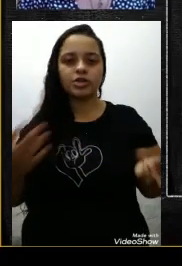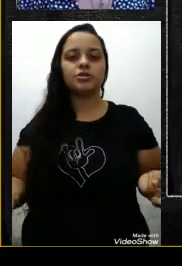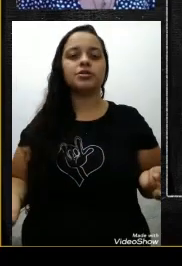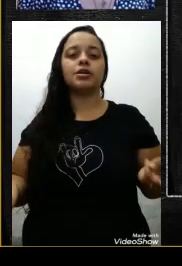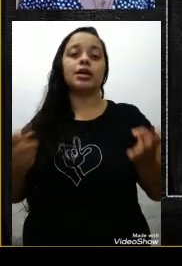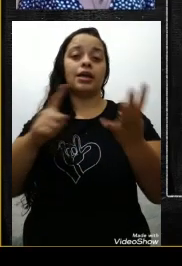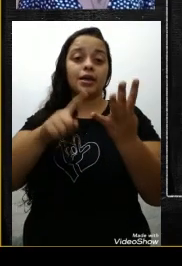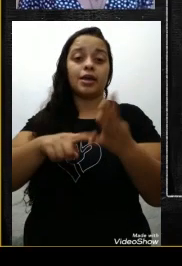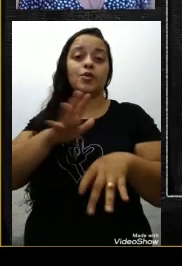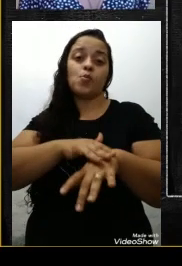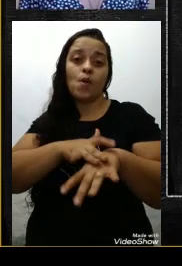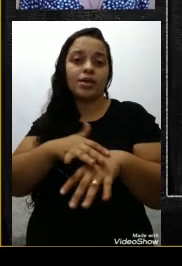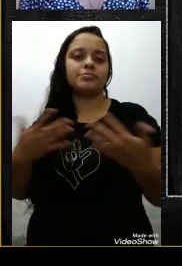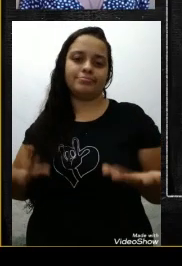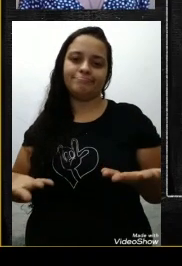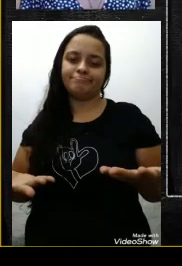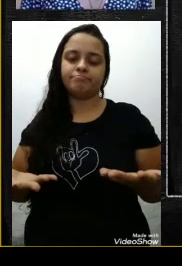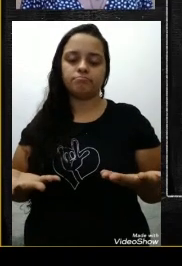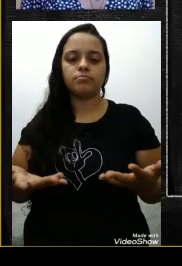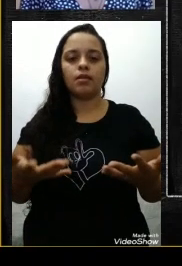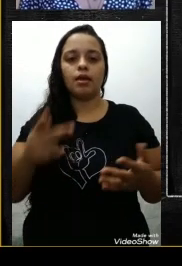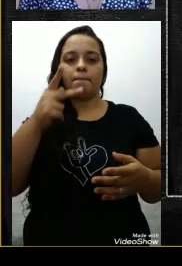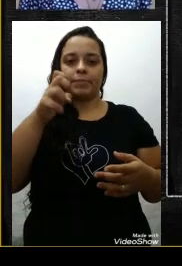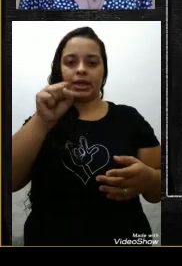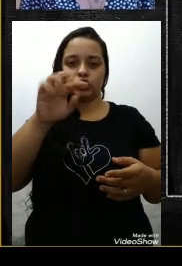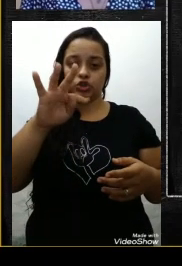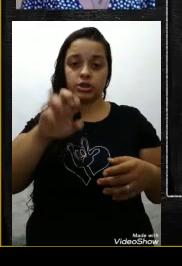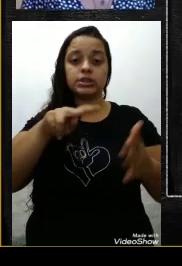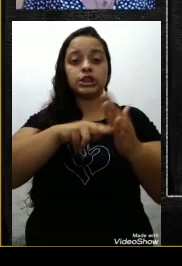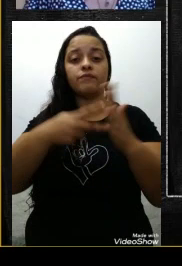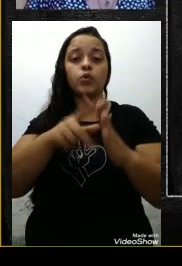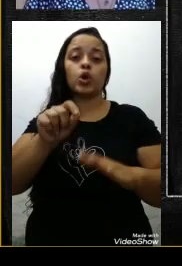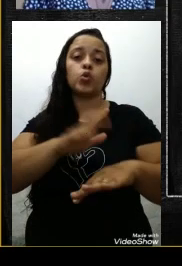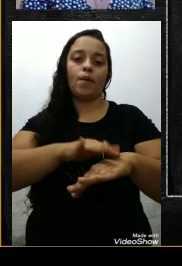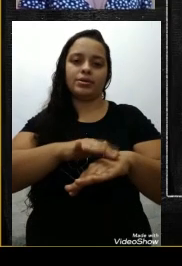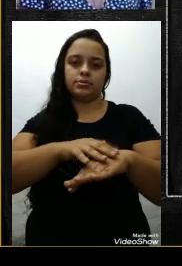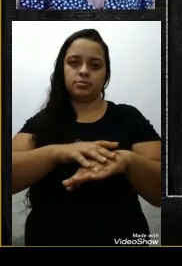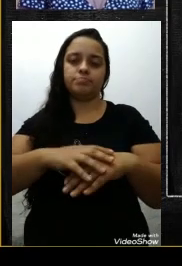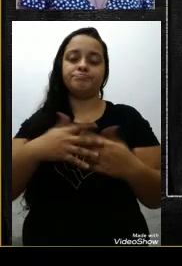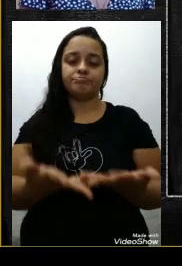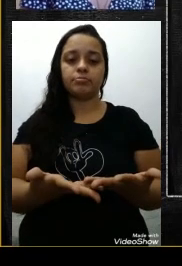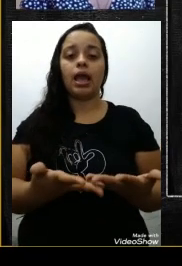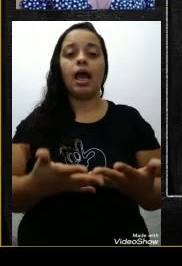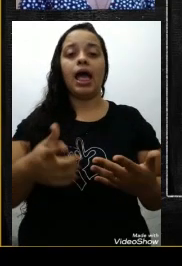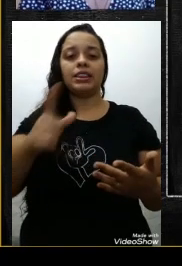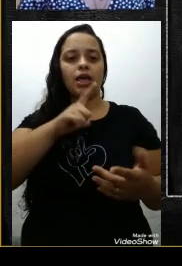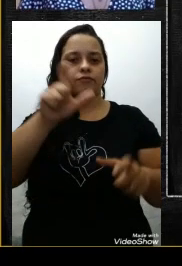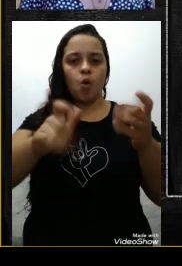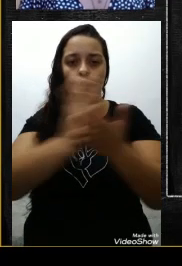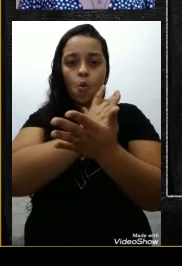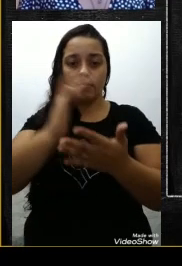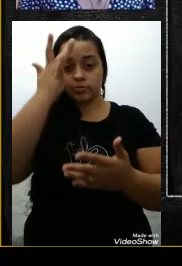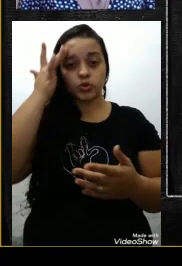morte e a doença, a peste, né? A palavra peste significa doença. Bem, houve aqueles